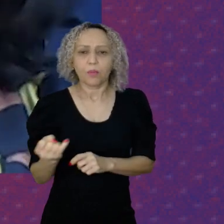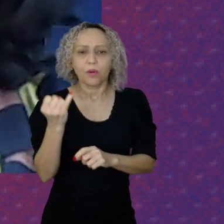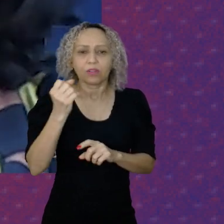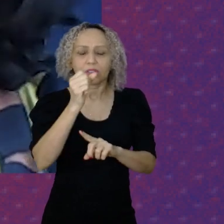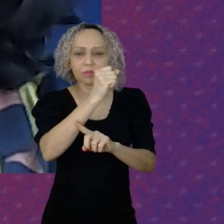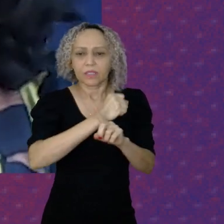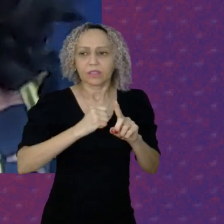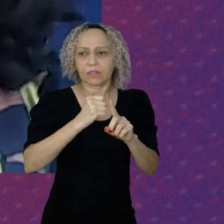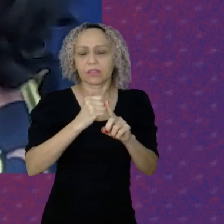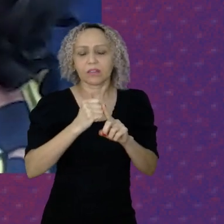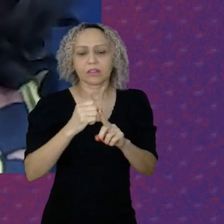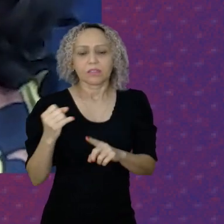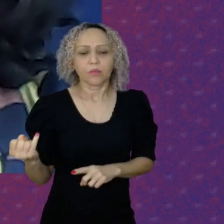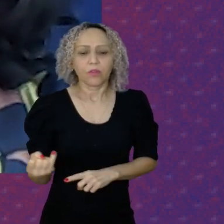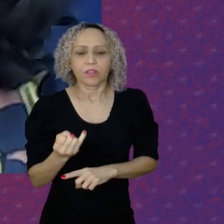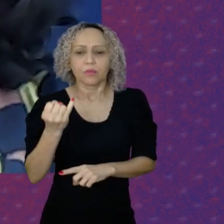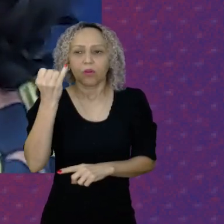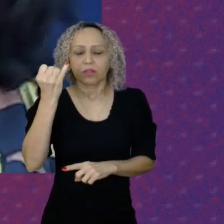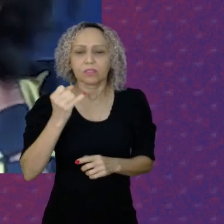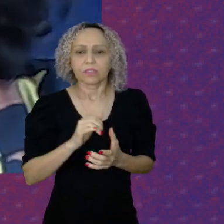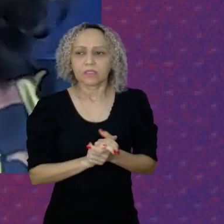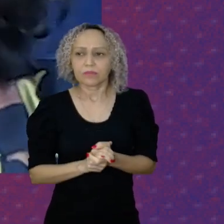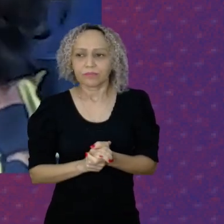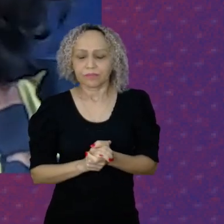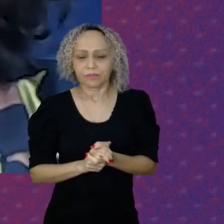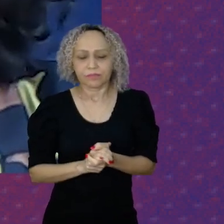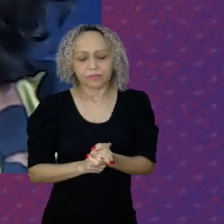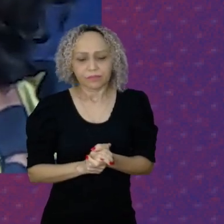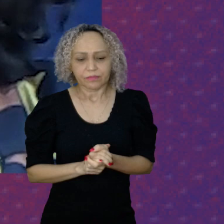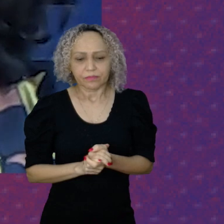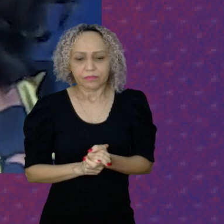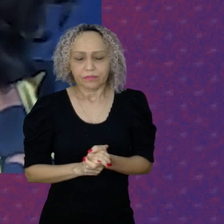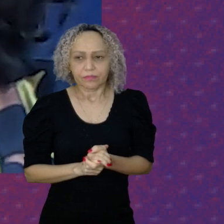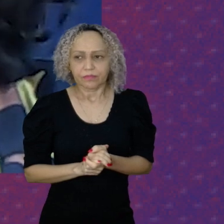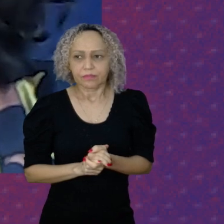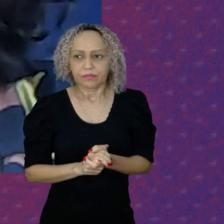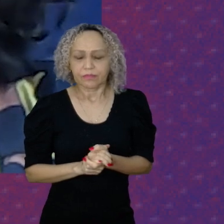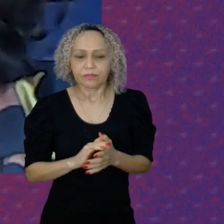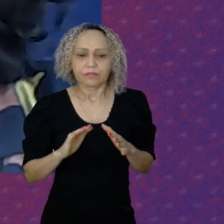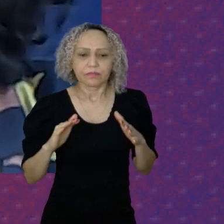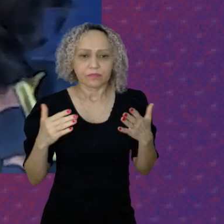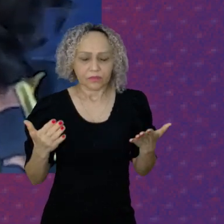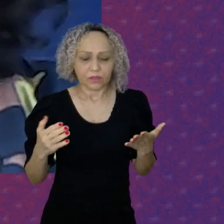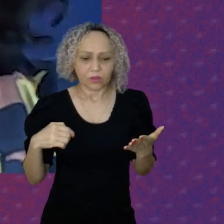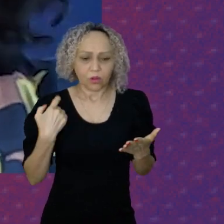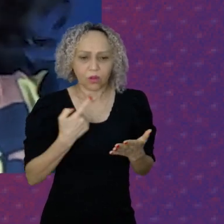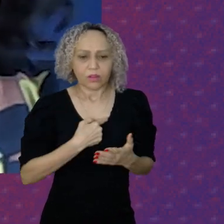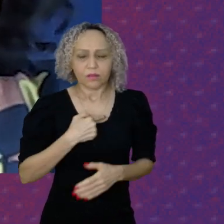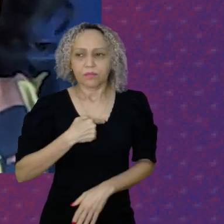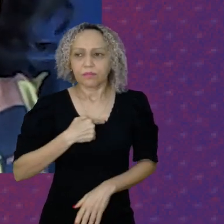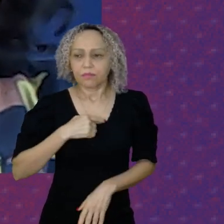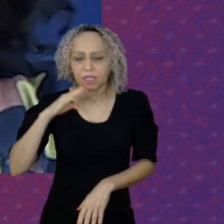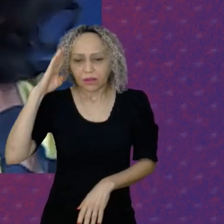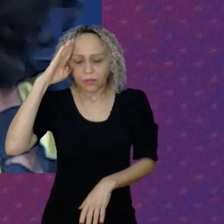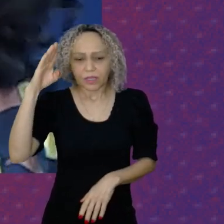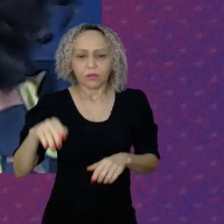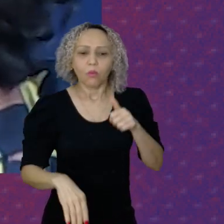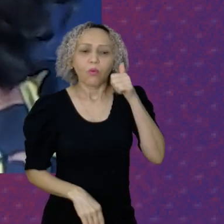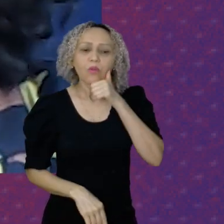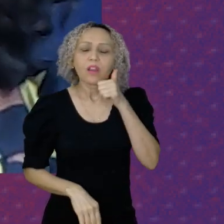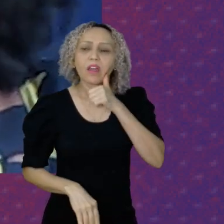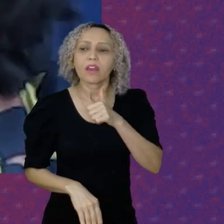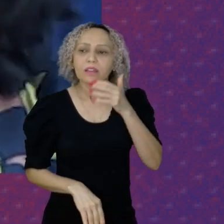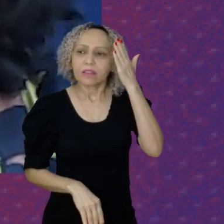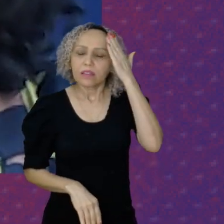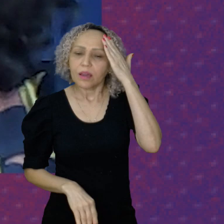muito importante. E é óbvio, né, todas nós, principalmente mulheres, sabemos